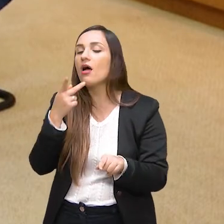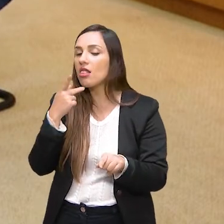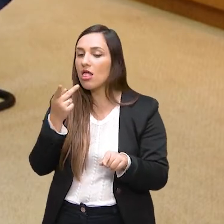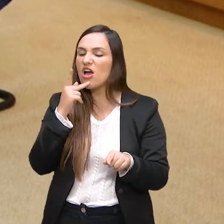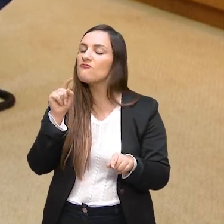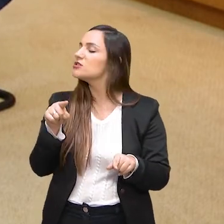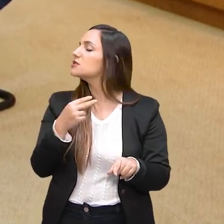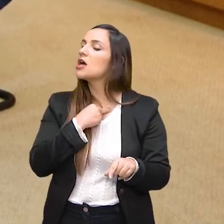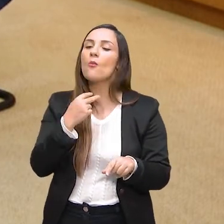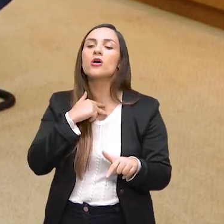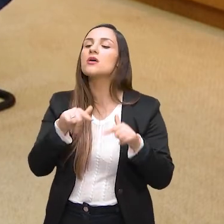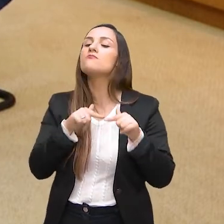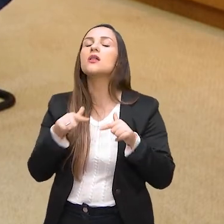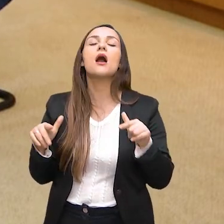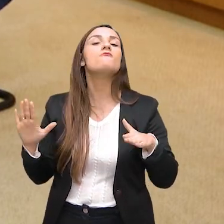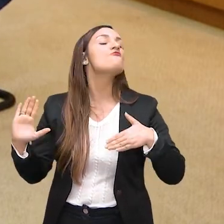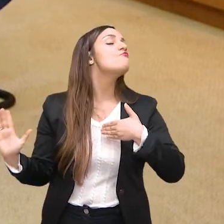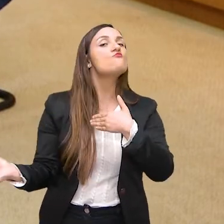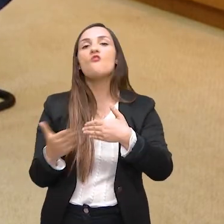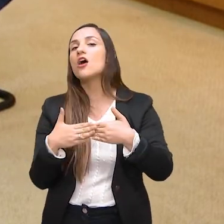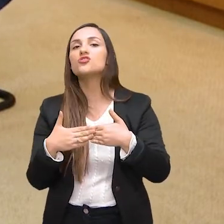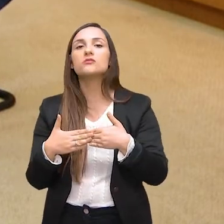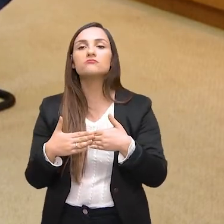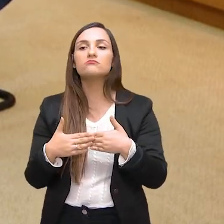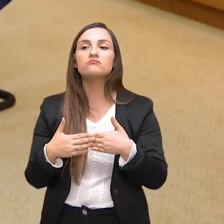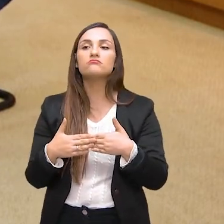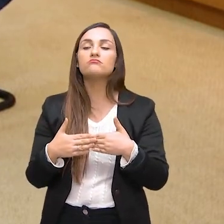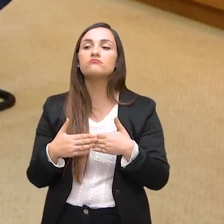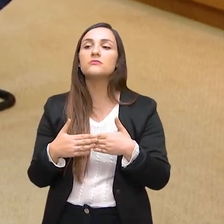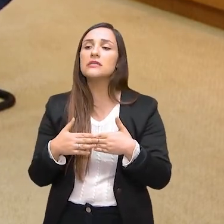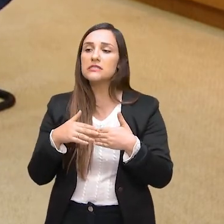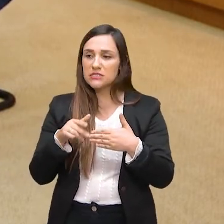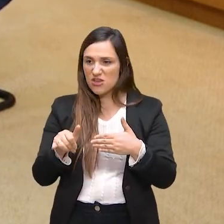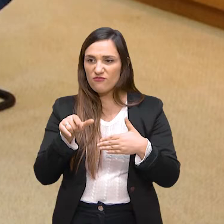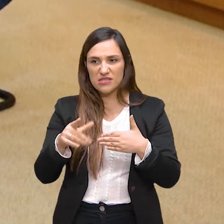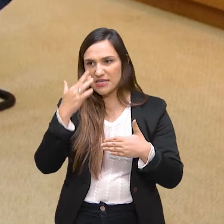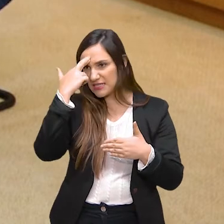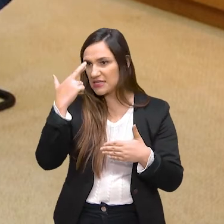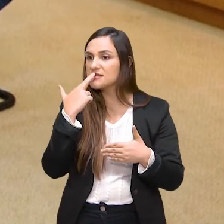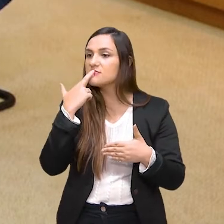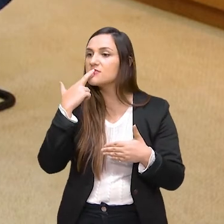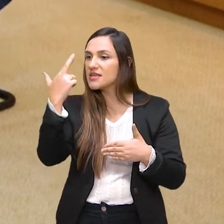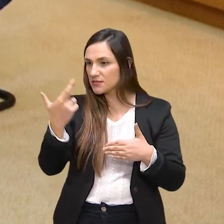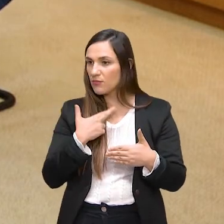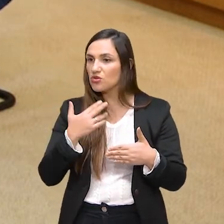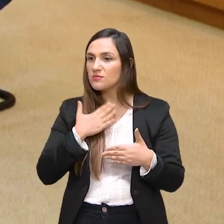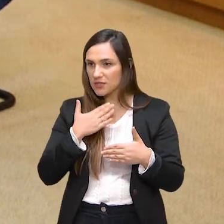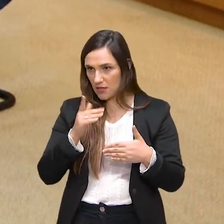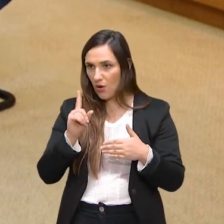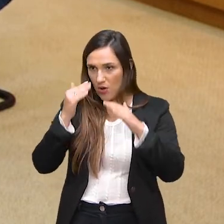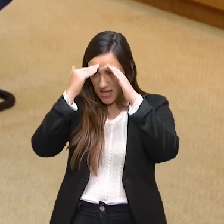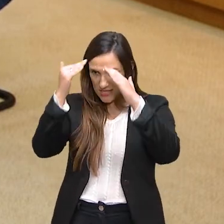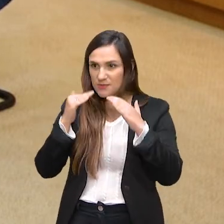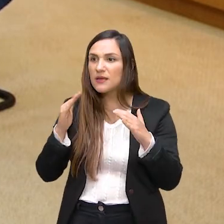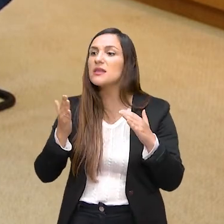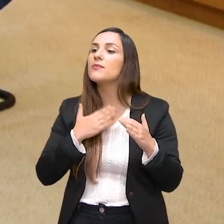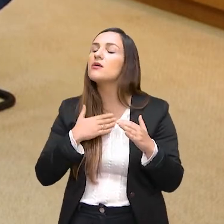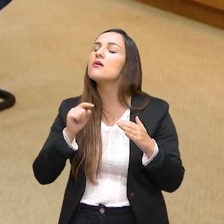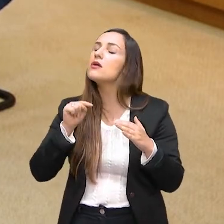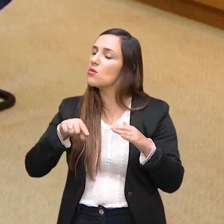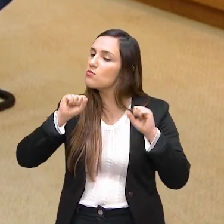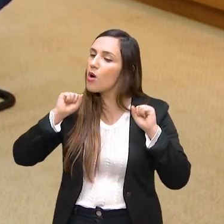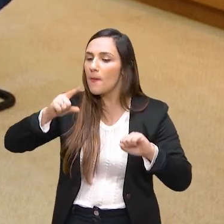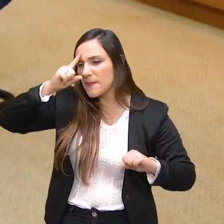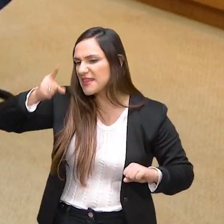respeitar essas regras do meio ambiente. Se não for satisfeita a minha determinação do juiz, o juiz pode